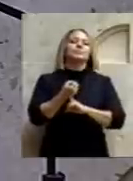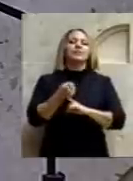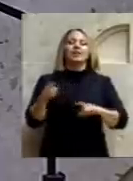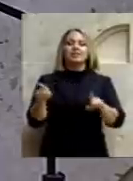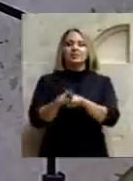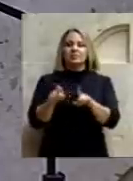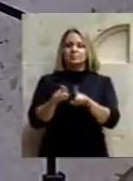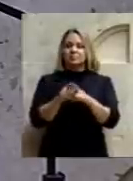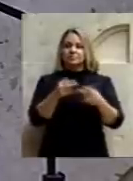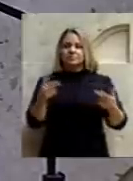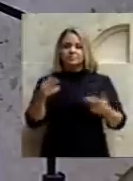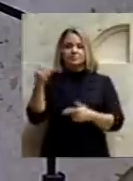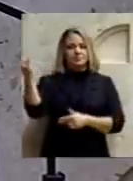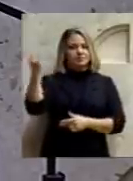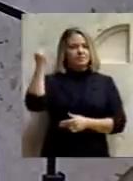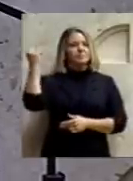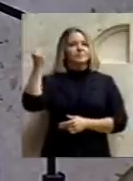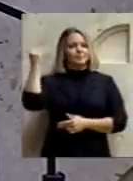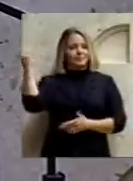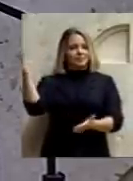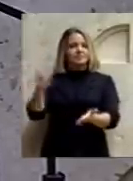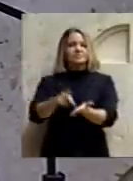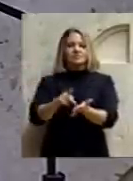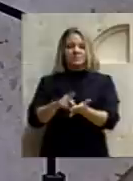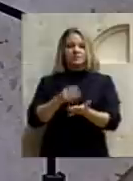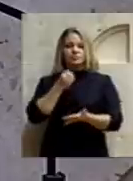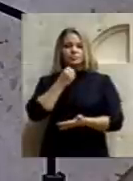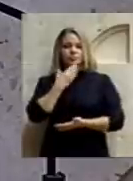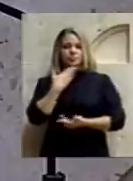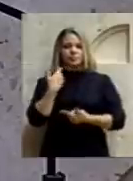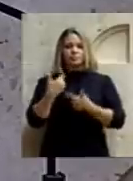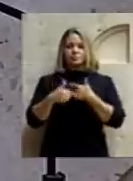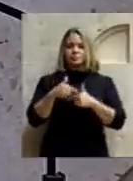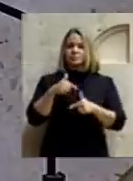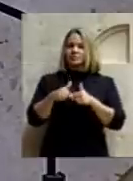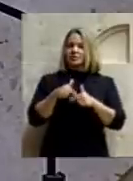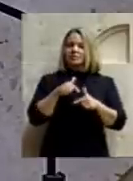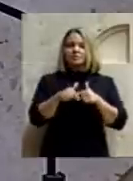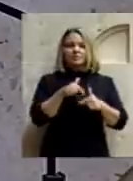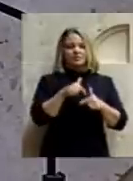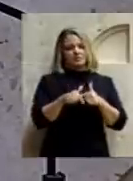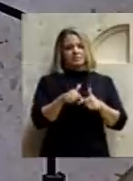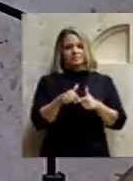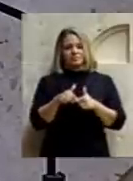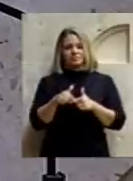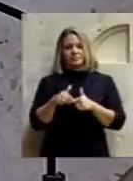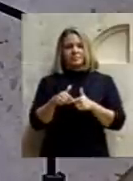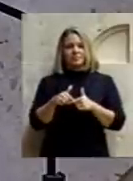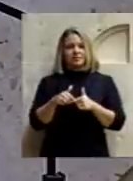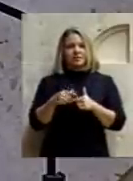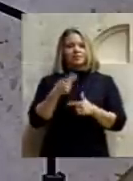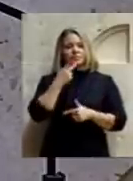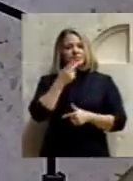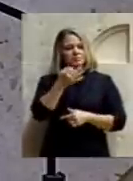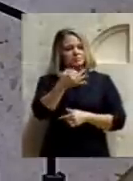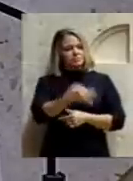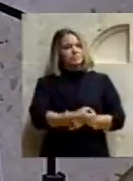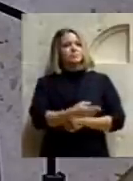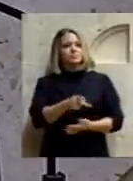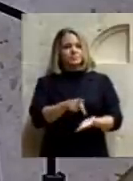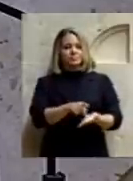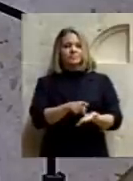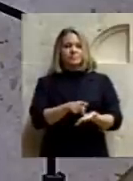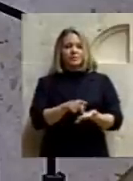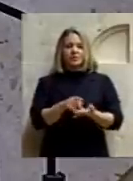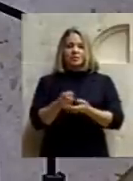além de fator de fundamental importância para o bom funcionamento, por que não dizê-lo mais uma vez,